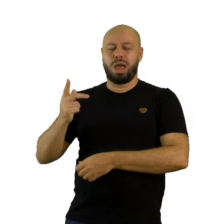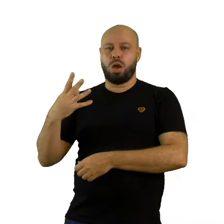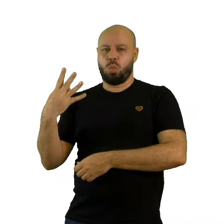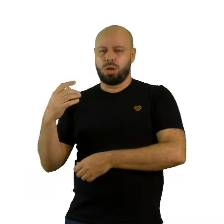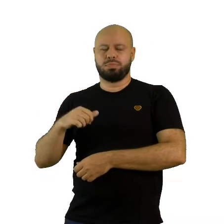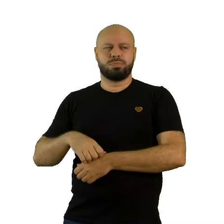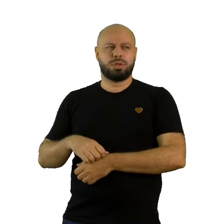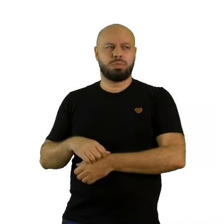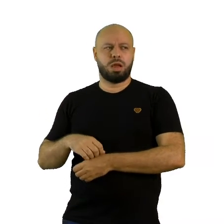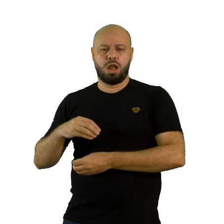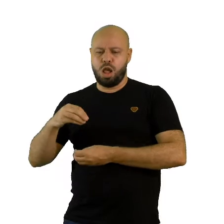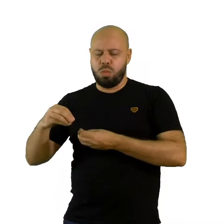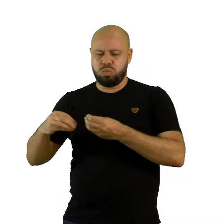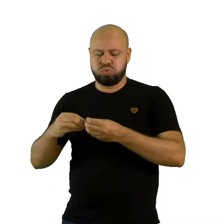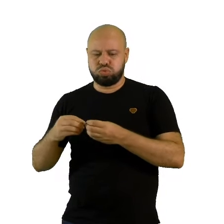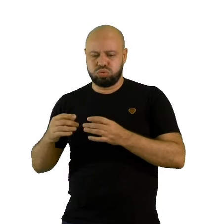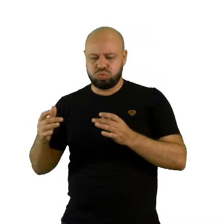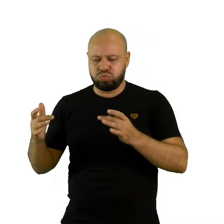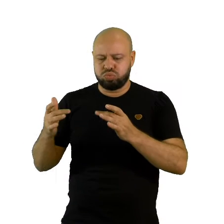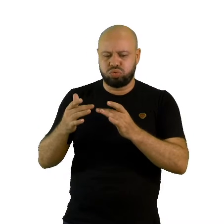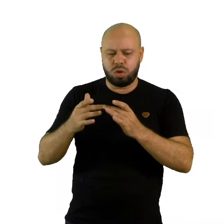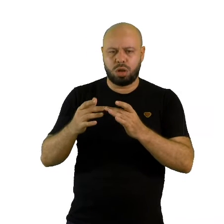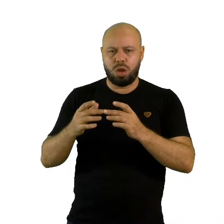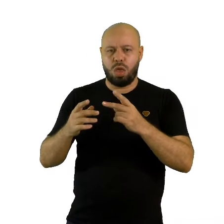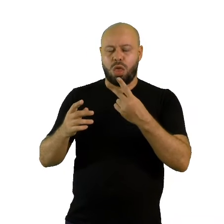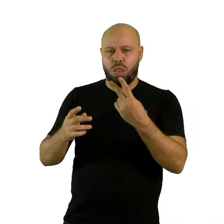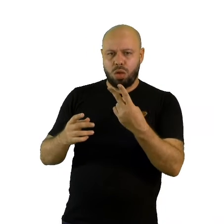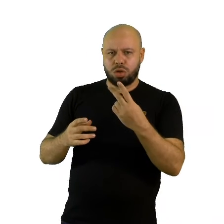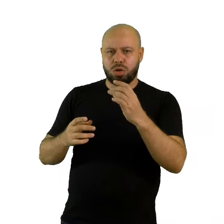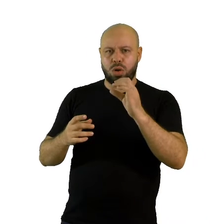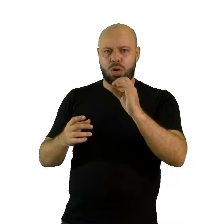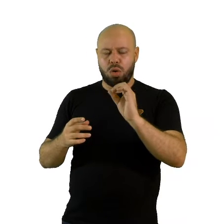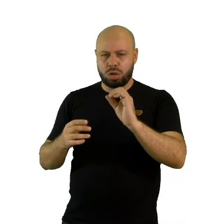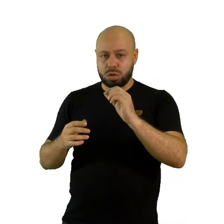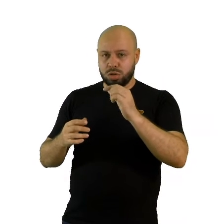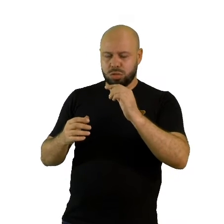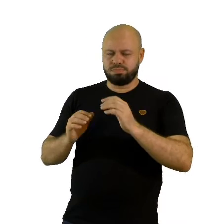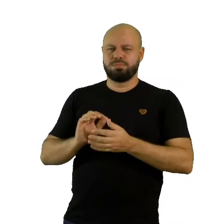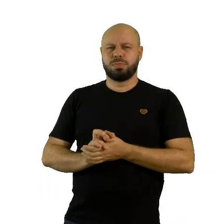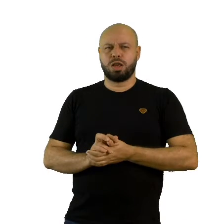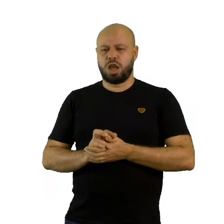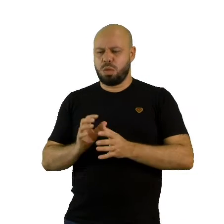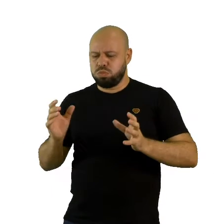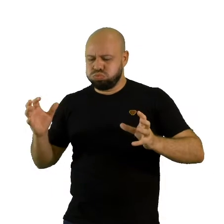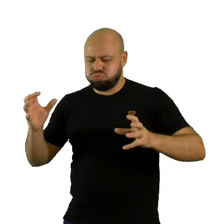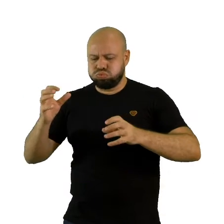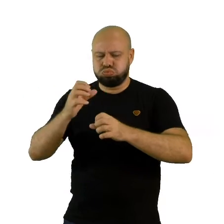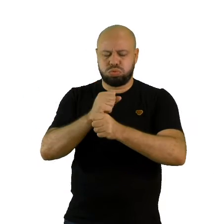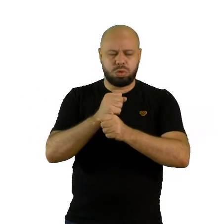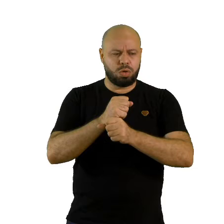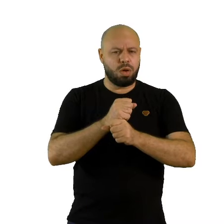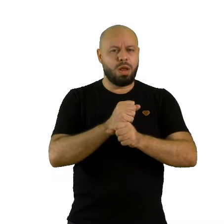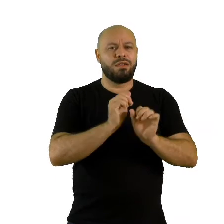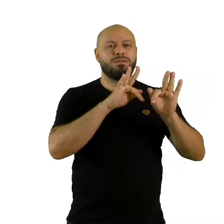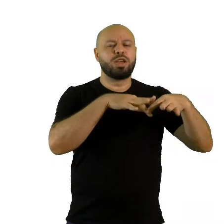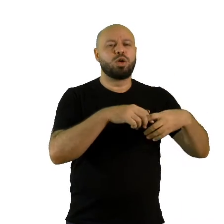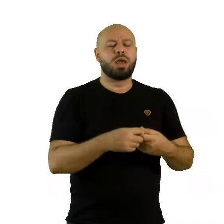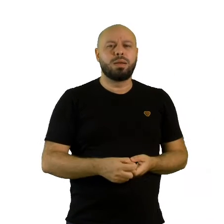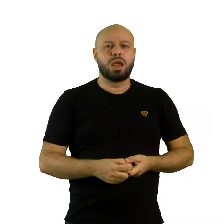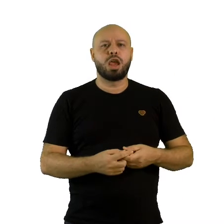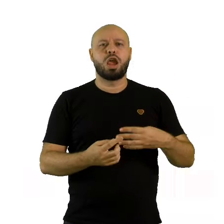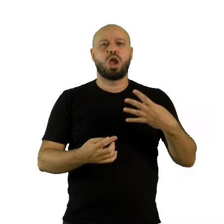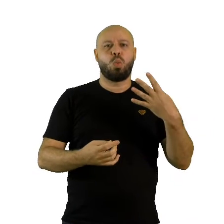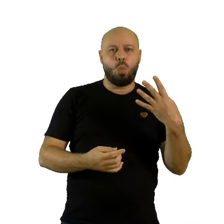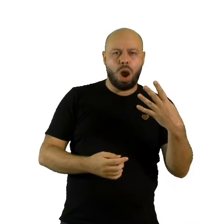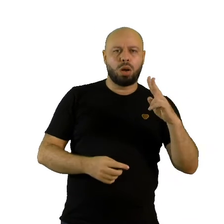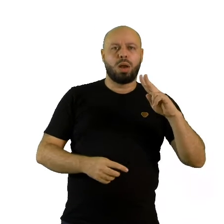reagir mais 2 átomos de oxigênio, que ao total eu vou ter 4 átomos de hidrogênio mais 2 átomos de